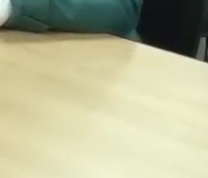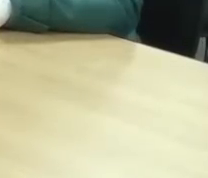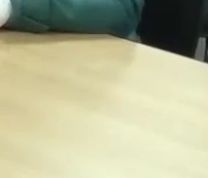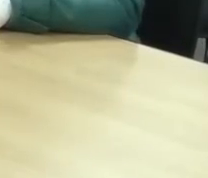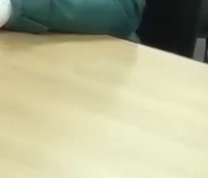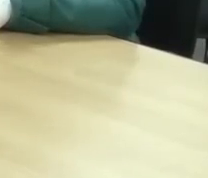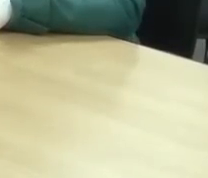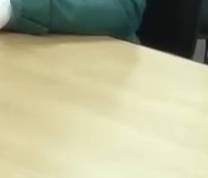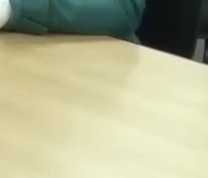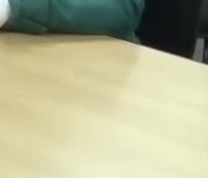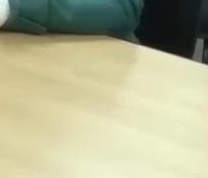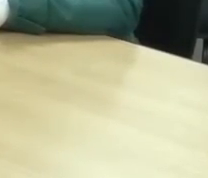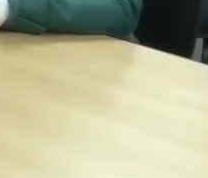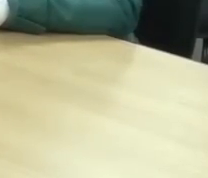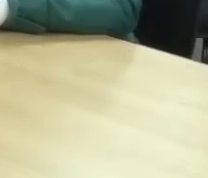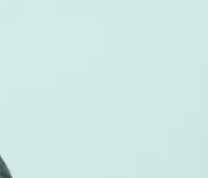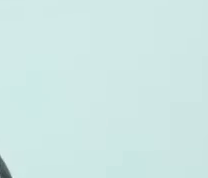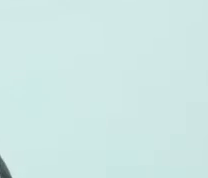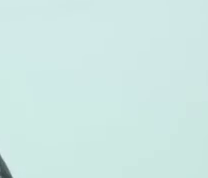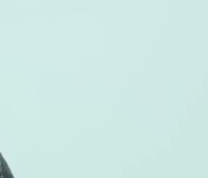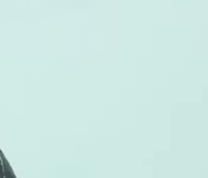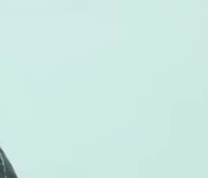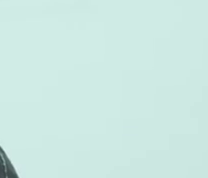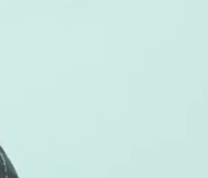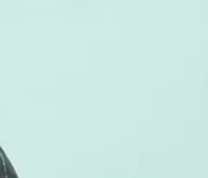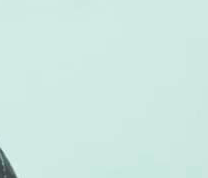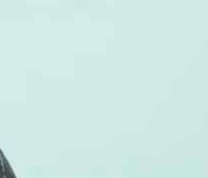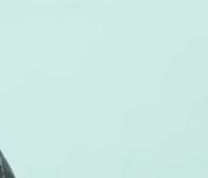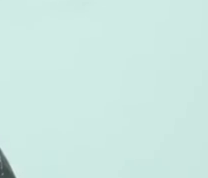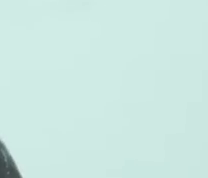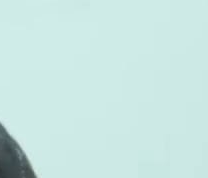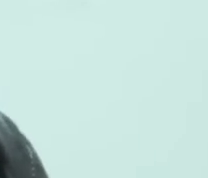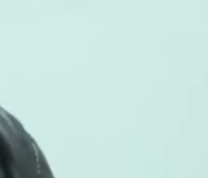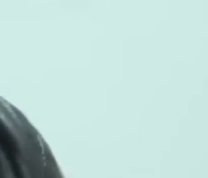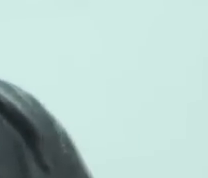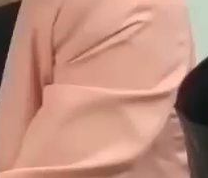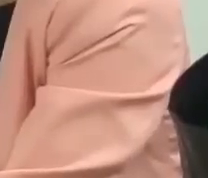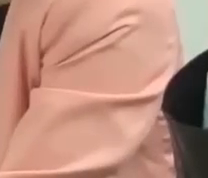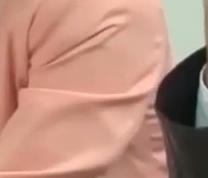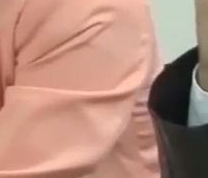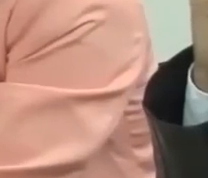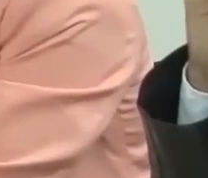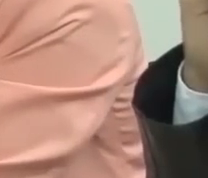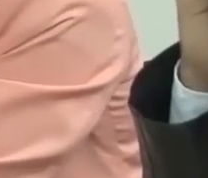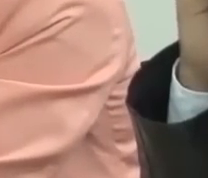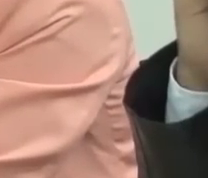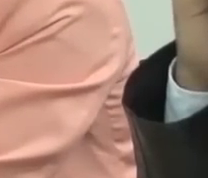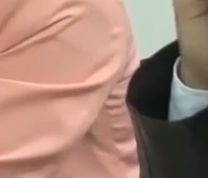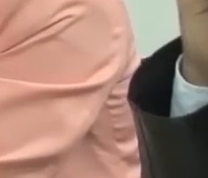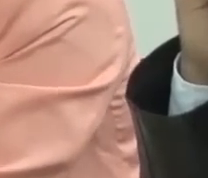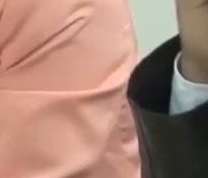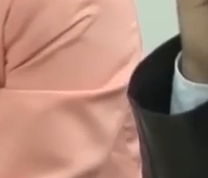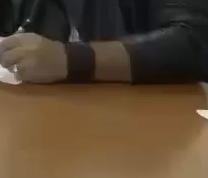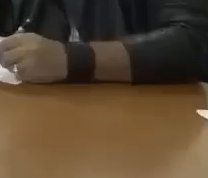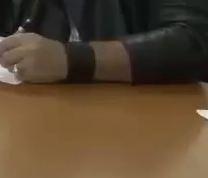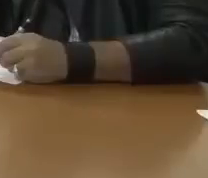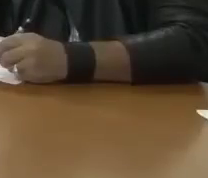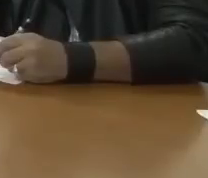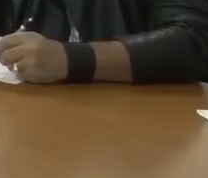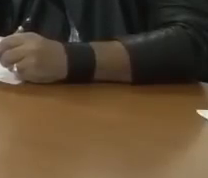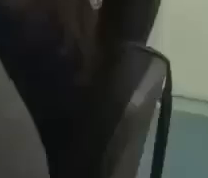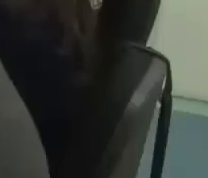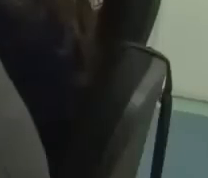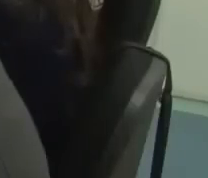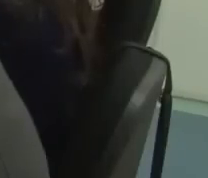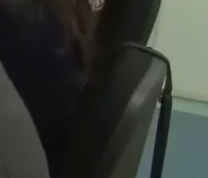casa. Elas podem ainda rejeitar uma proposta antes mesmo de ser colocada em votação no plenário, caso o estudo